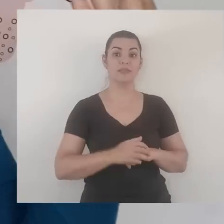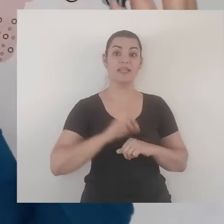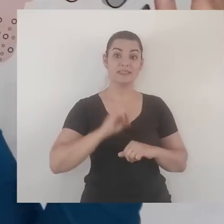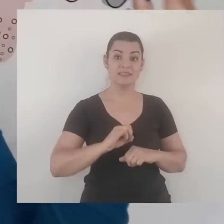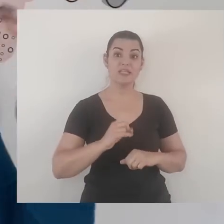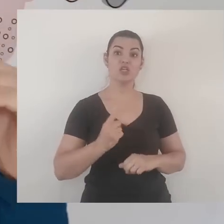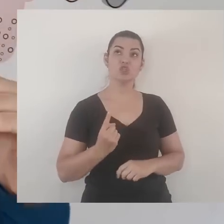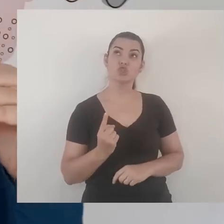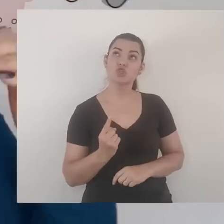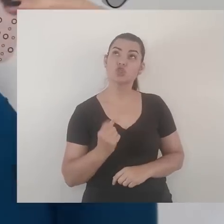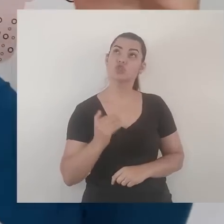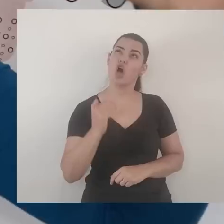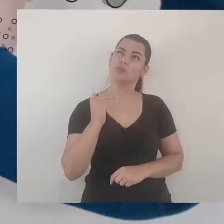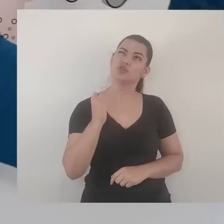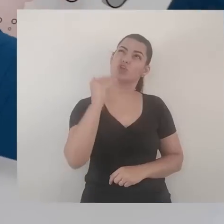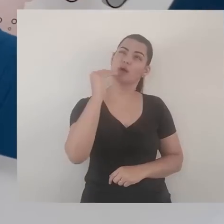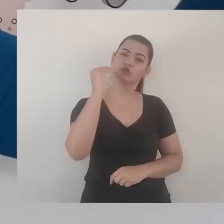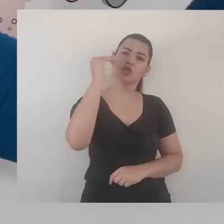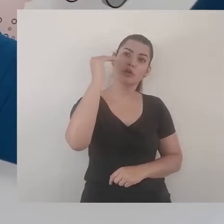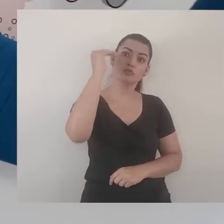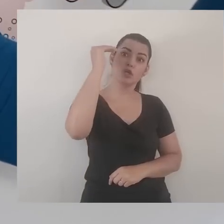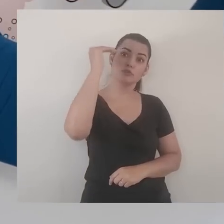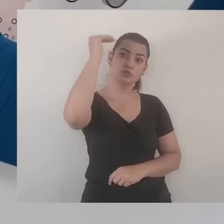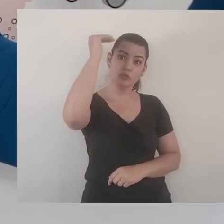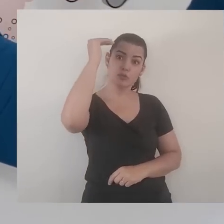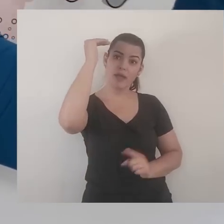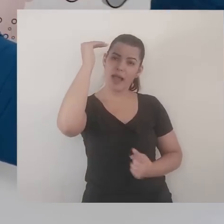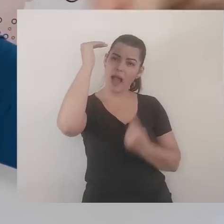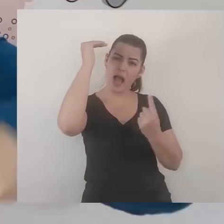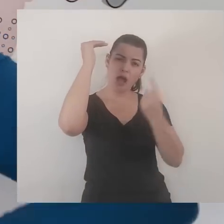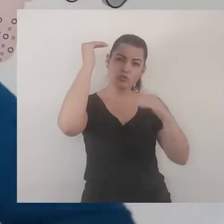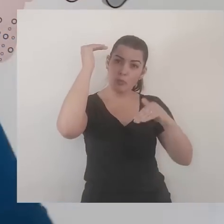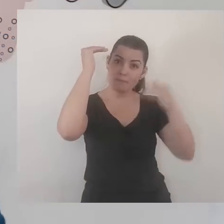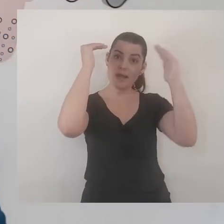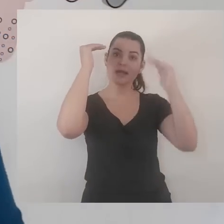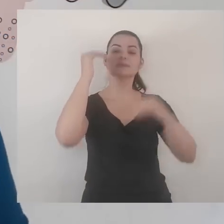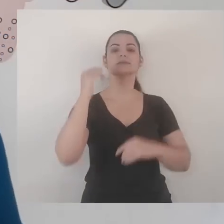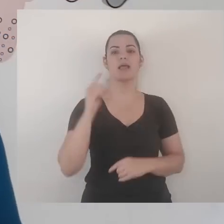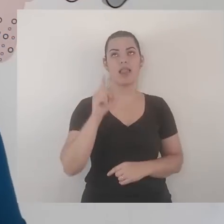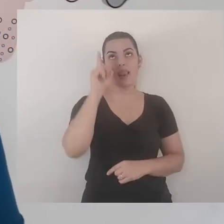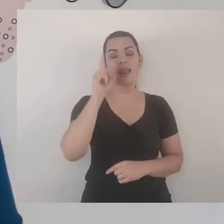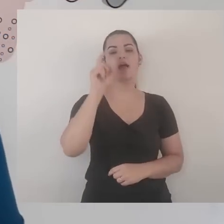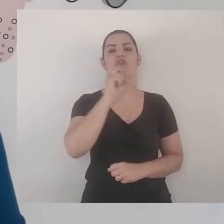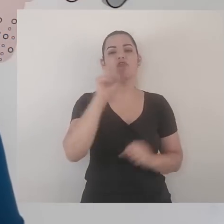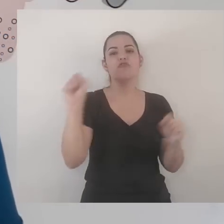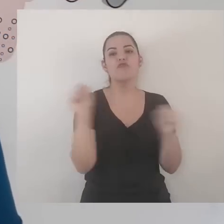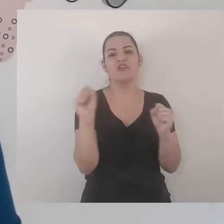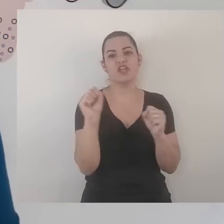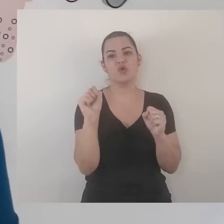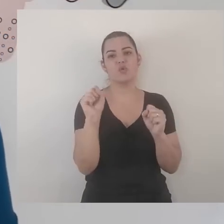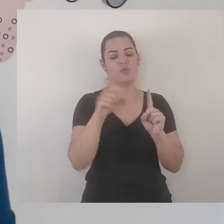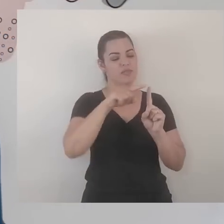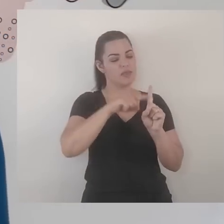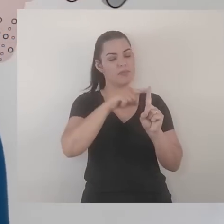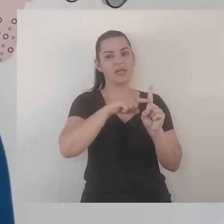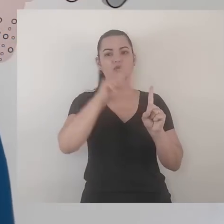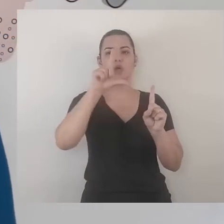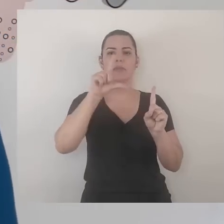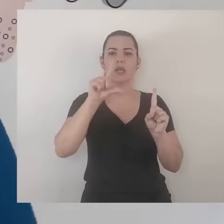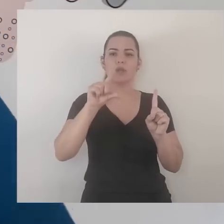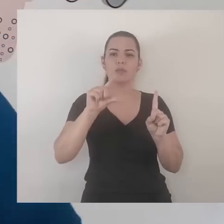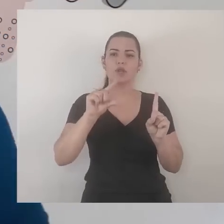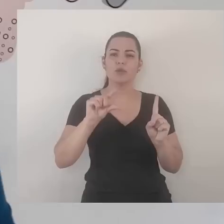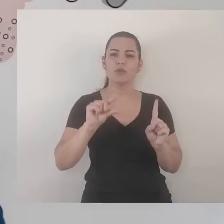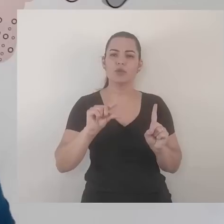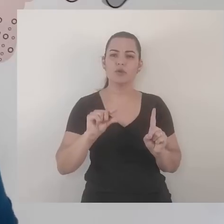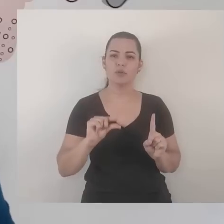nós aumentamos a altitude, nós temos também uma diminuição na temperatura, vai